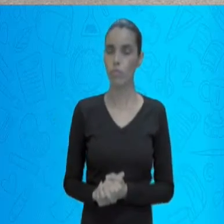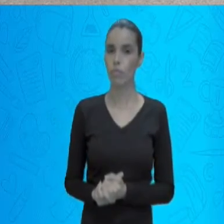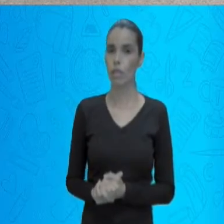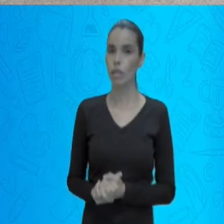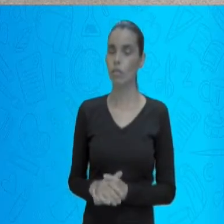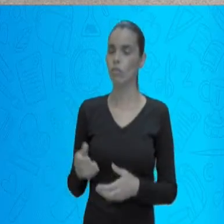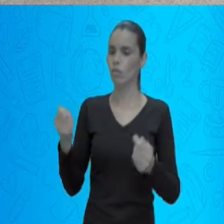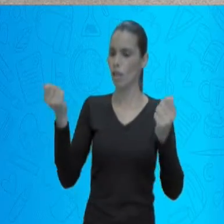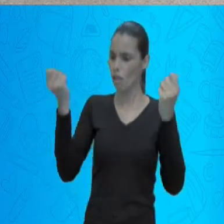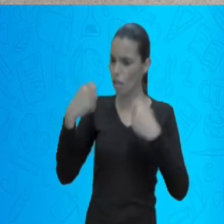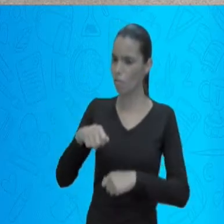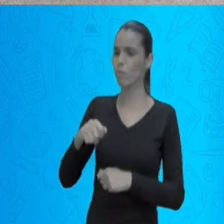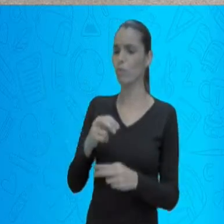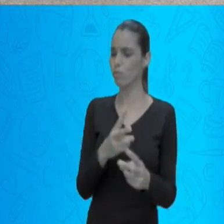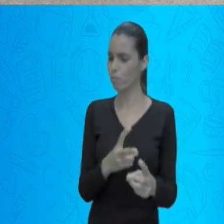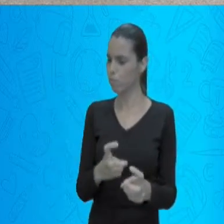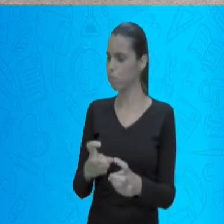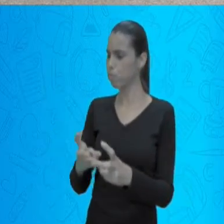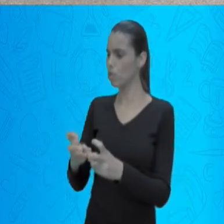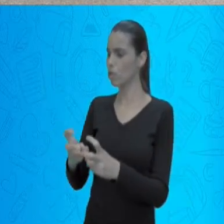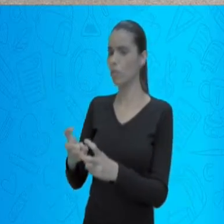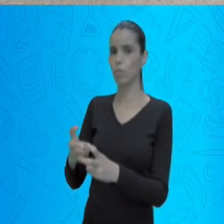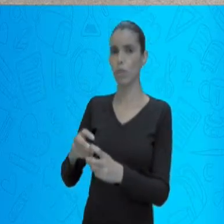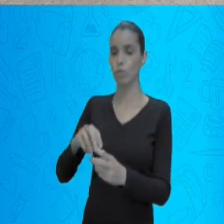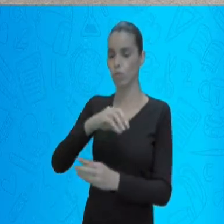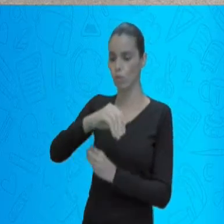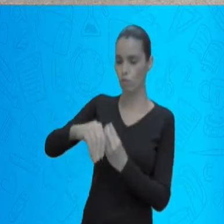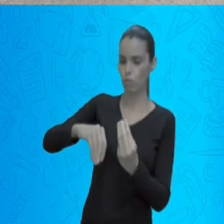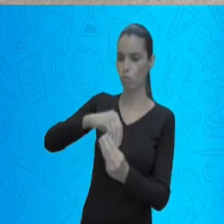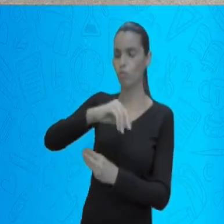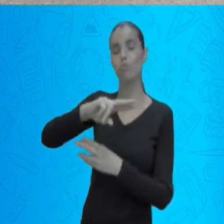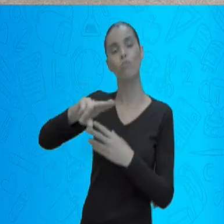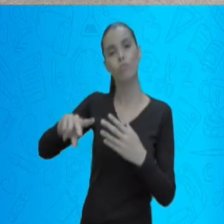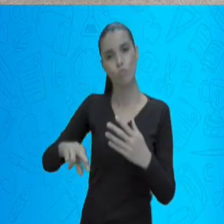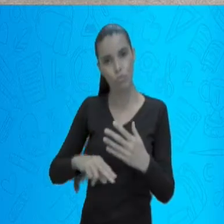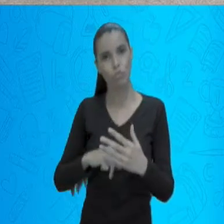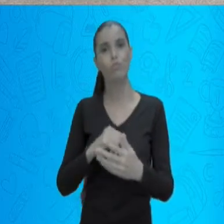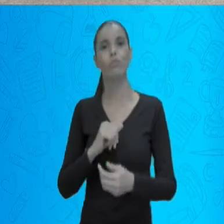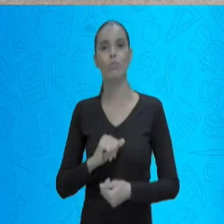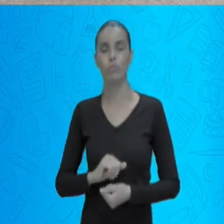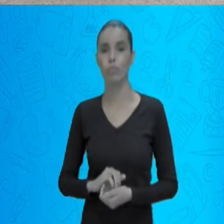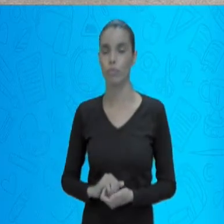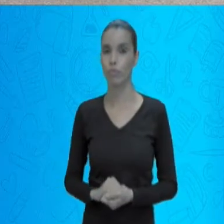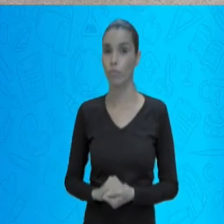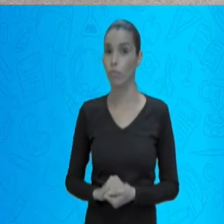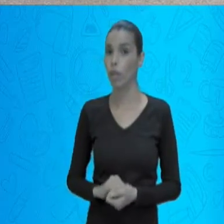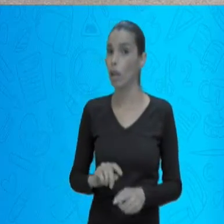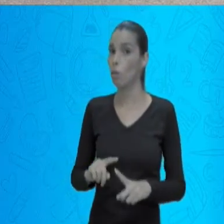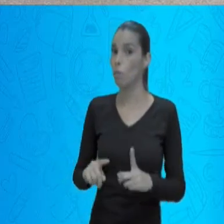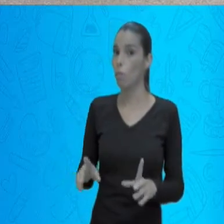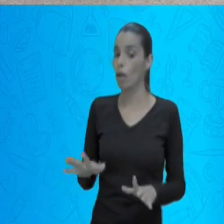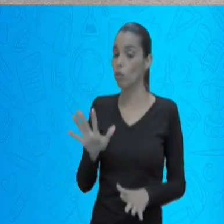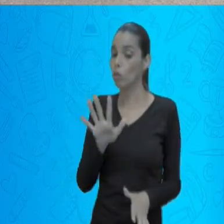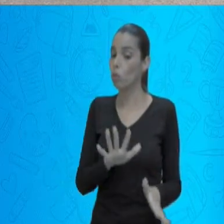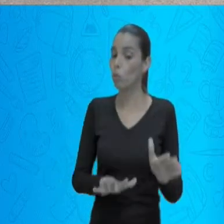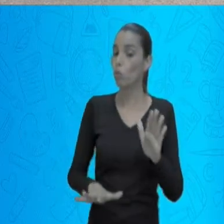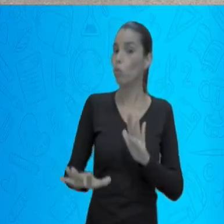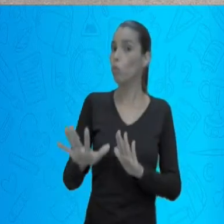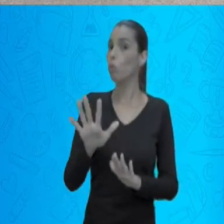seus componentes. E aqui a gente tem que ter muito cuidado. Não se deve